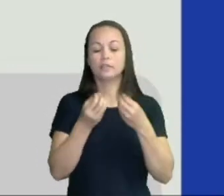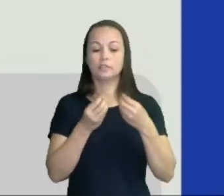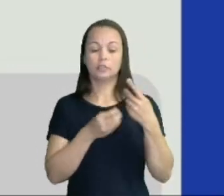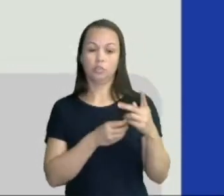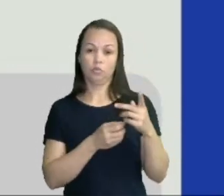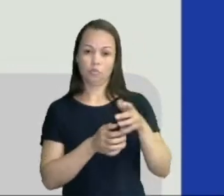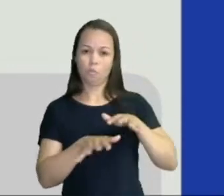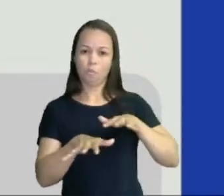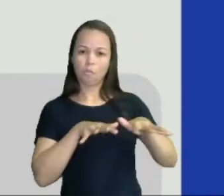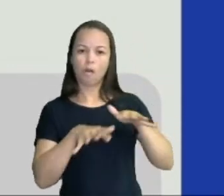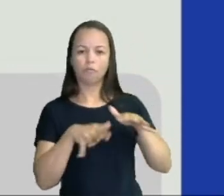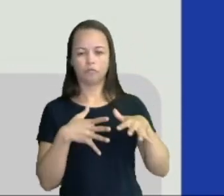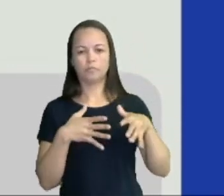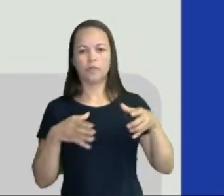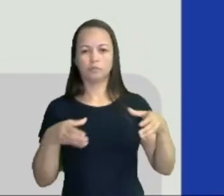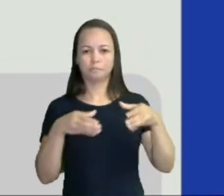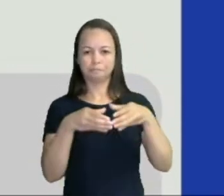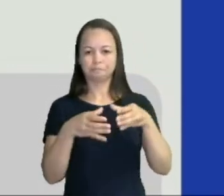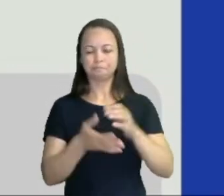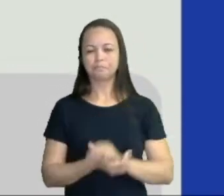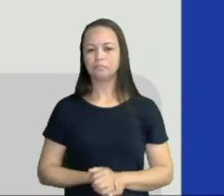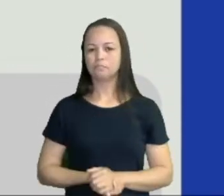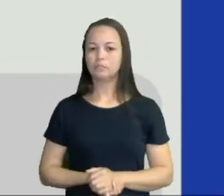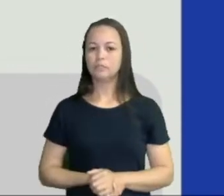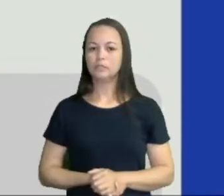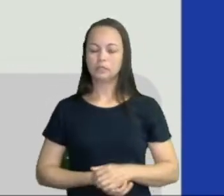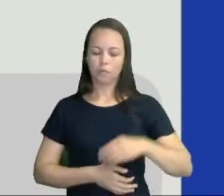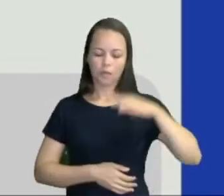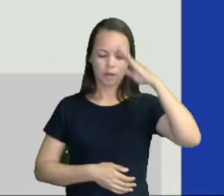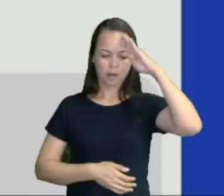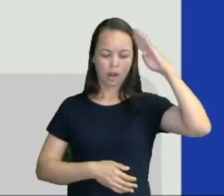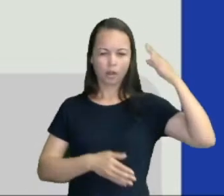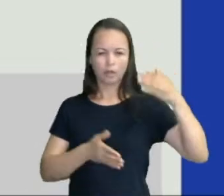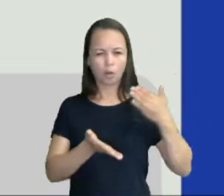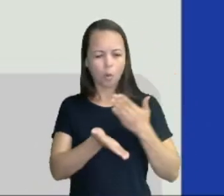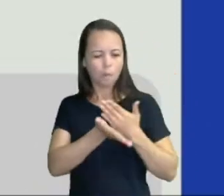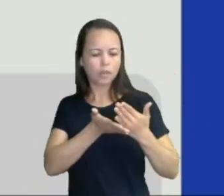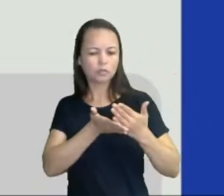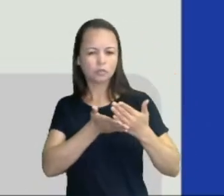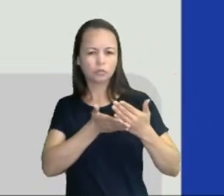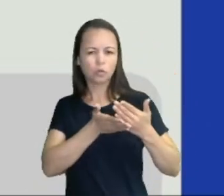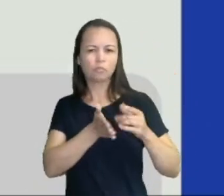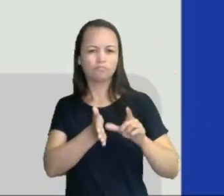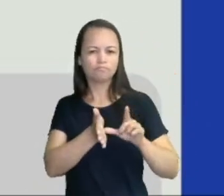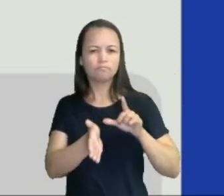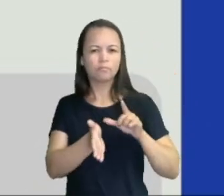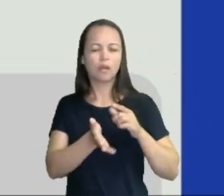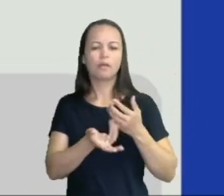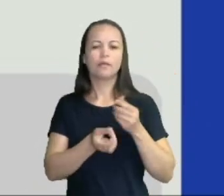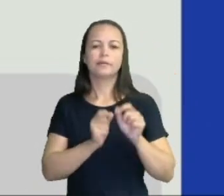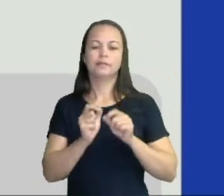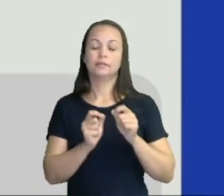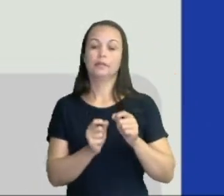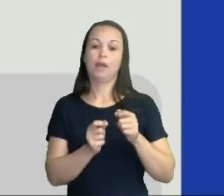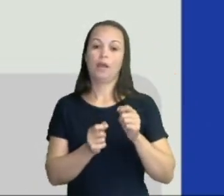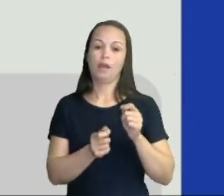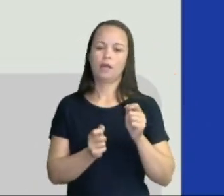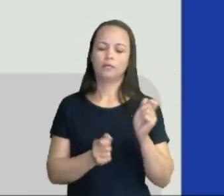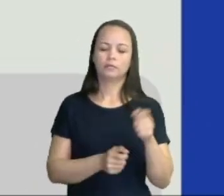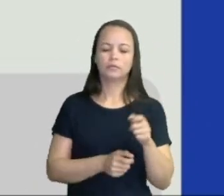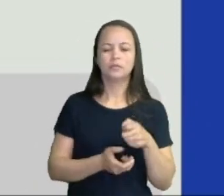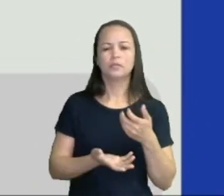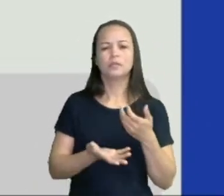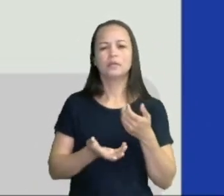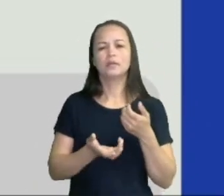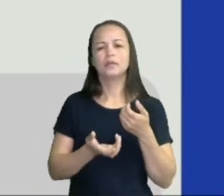de um movimento. A carreira militar dele começa muito cedo. Então, assim que ele entra